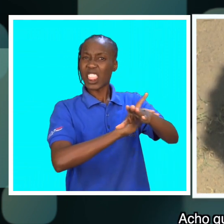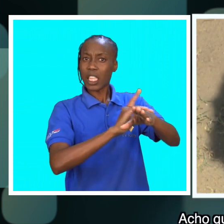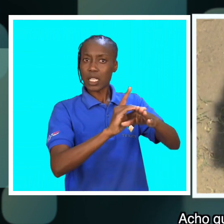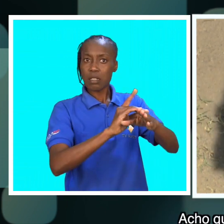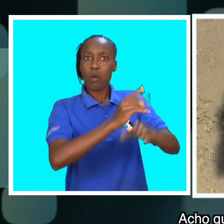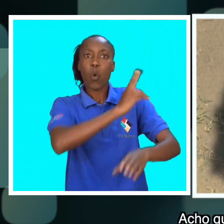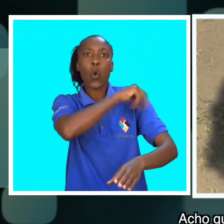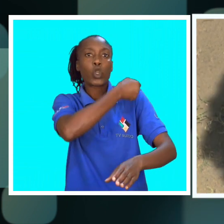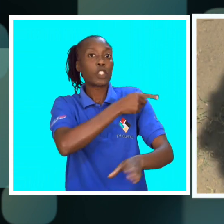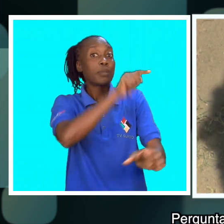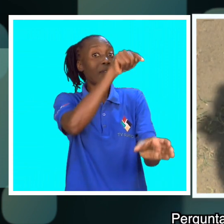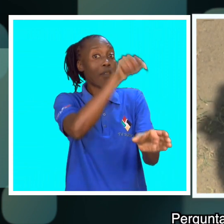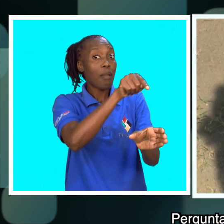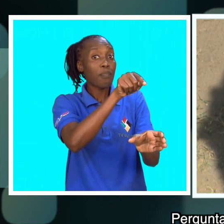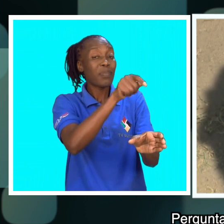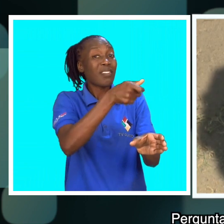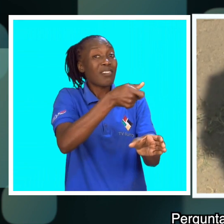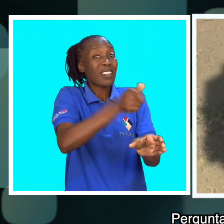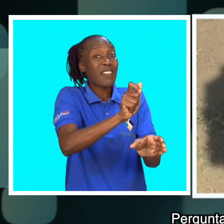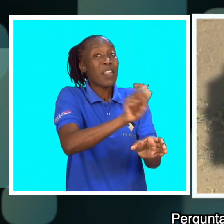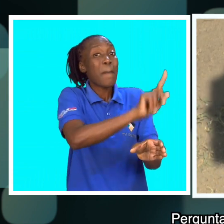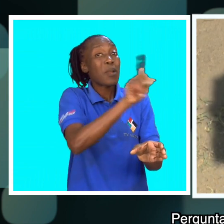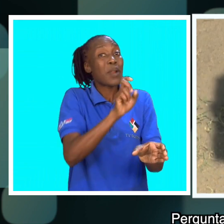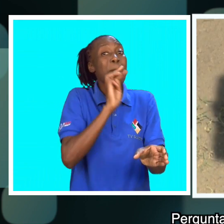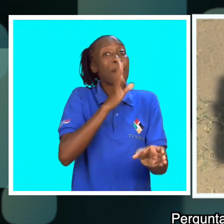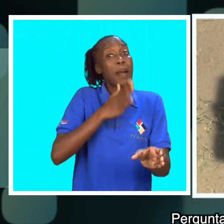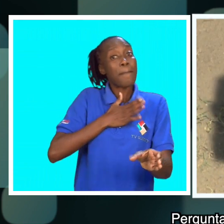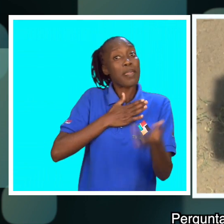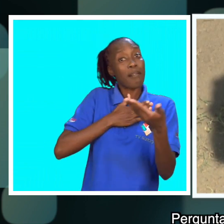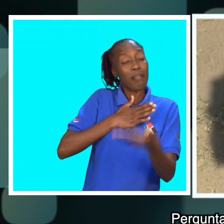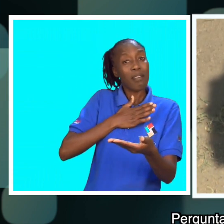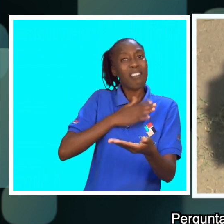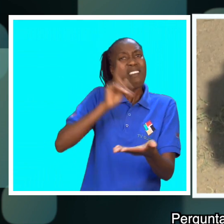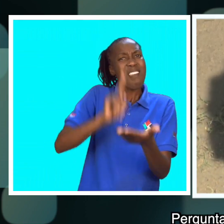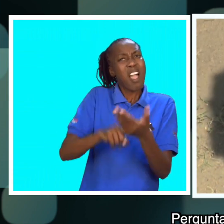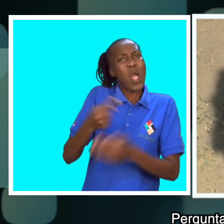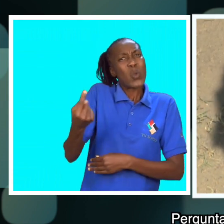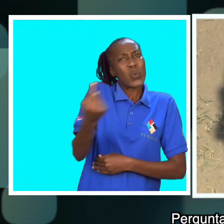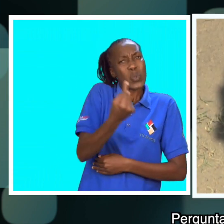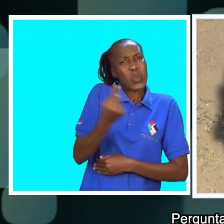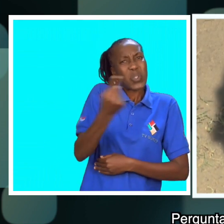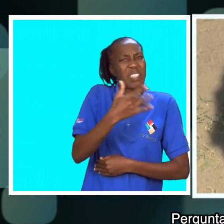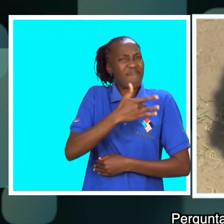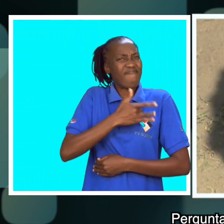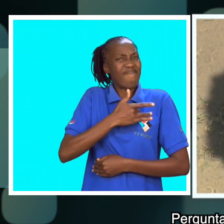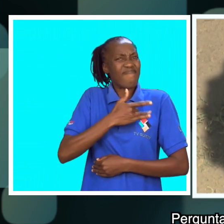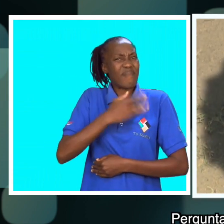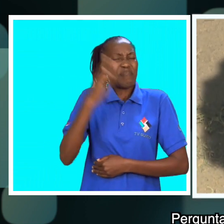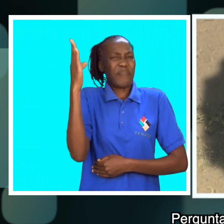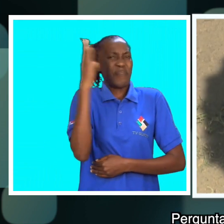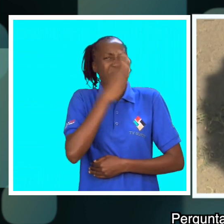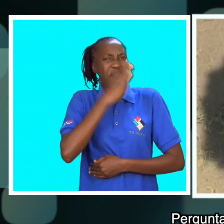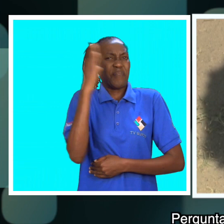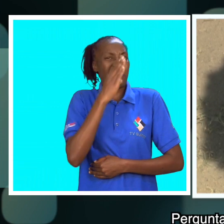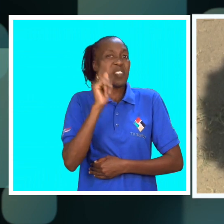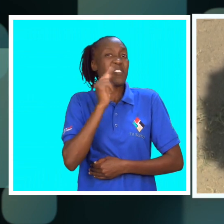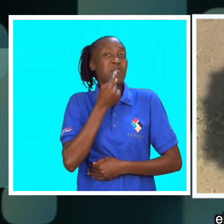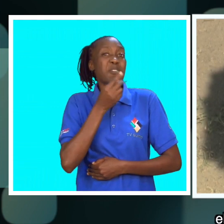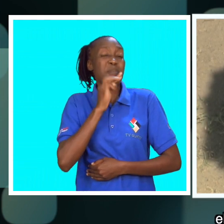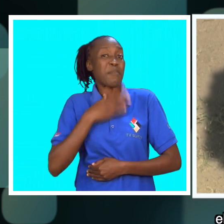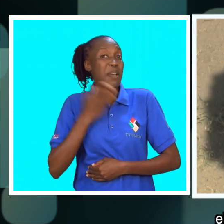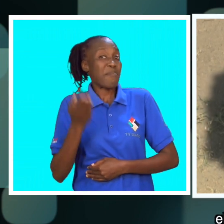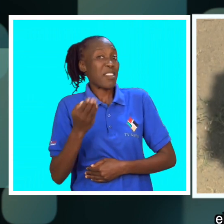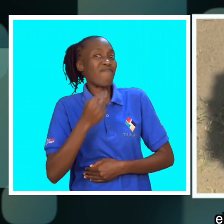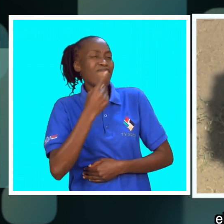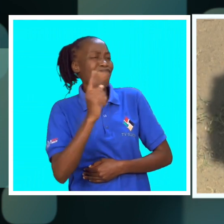na direção do hospital. Foi quando perguntaram para a minha mãe se ela era a única que estava a sentir o cheiro.